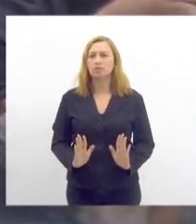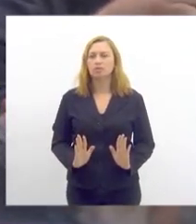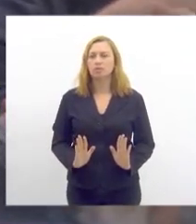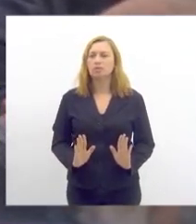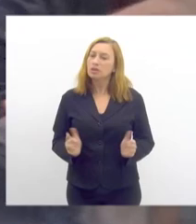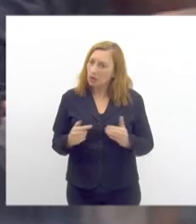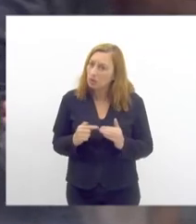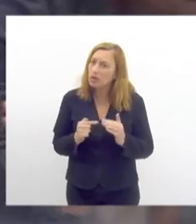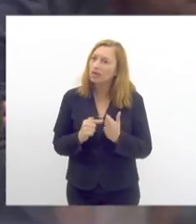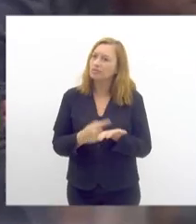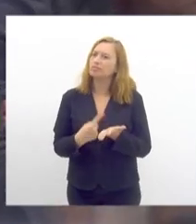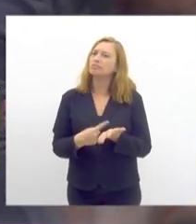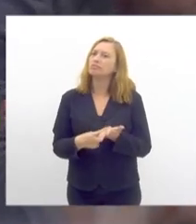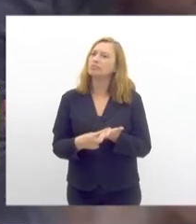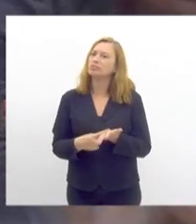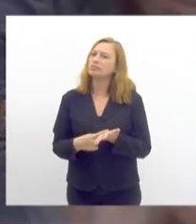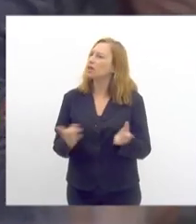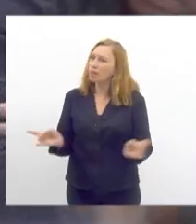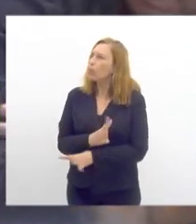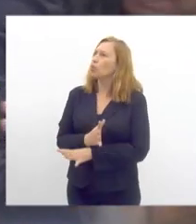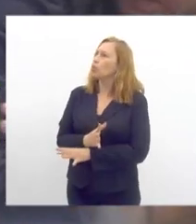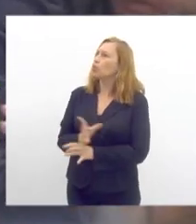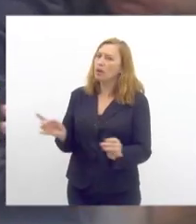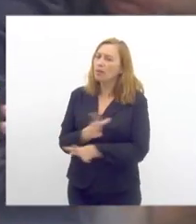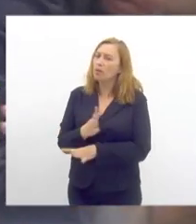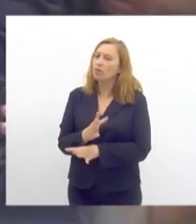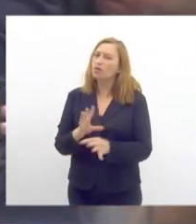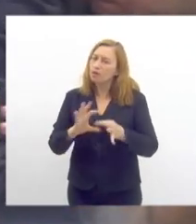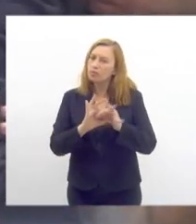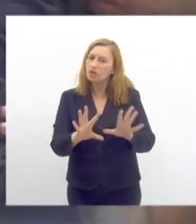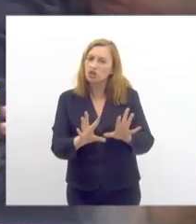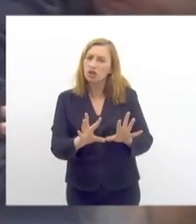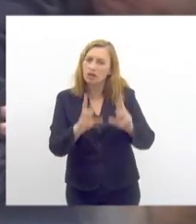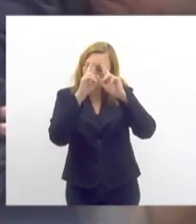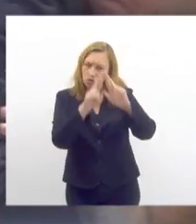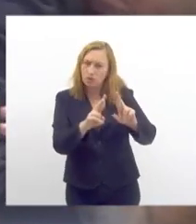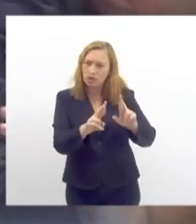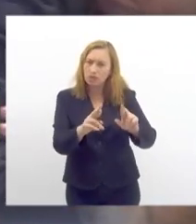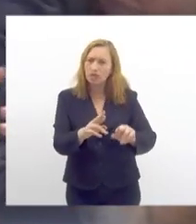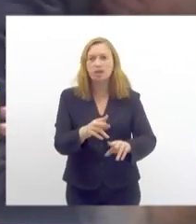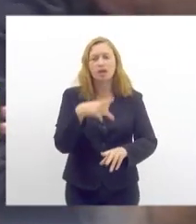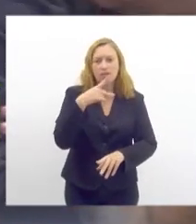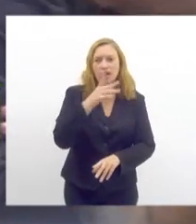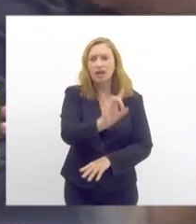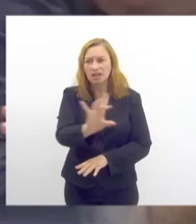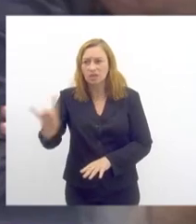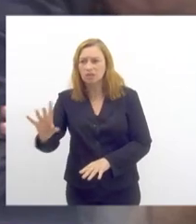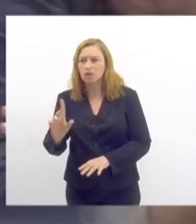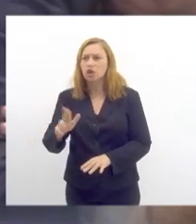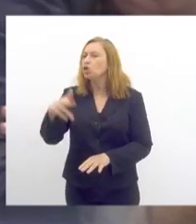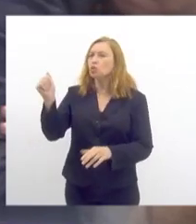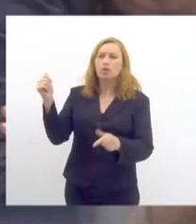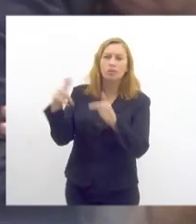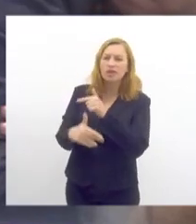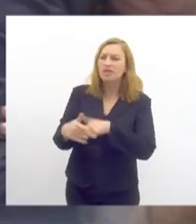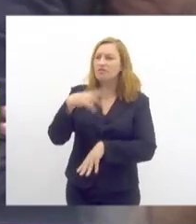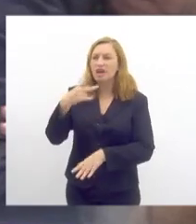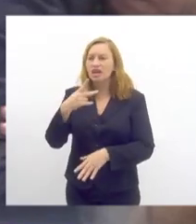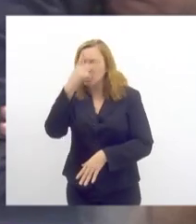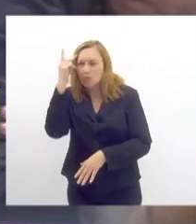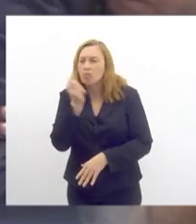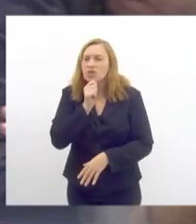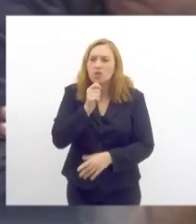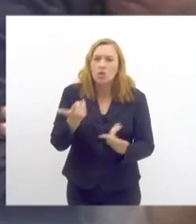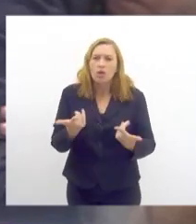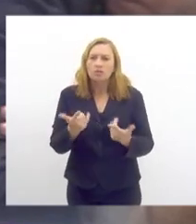Está combinado? Chega. Vamos deixar todo mundo que está falando ter direito à fala. Nunca impedi fala de ninguém. Vamos deixar